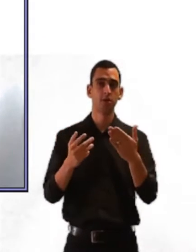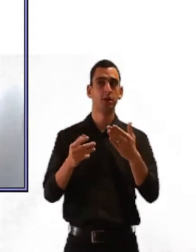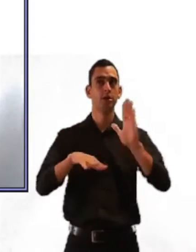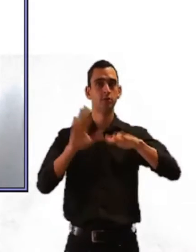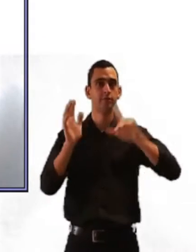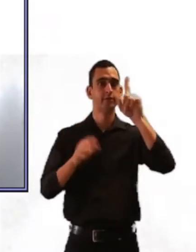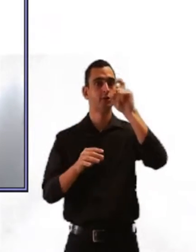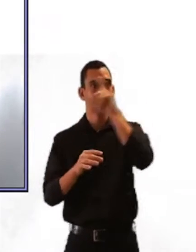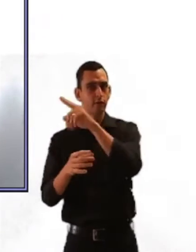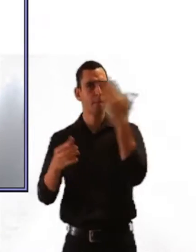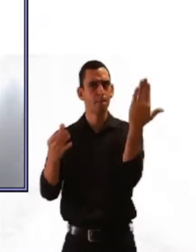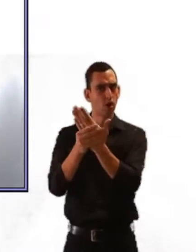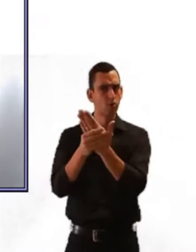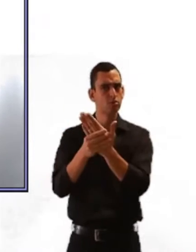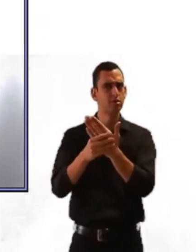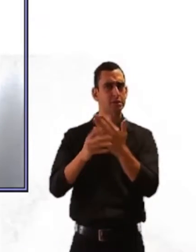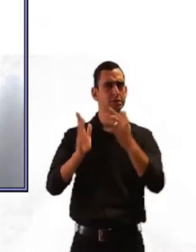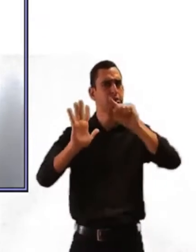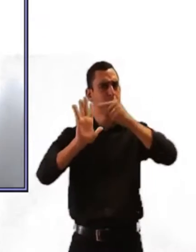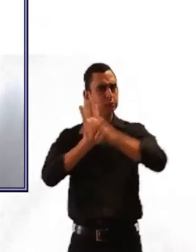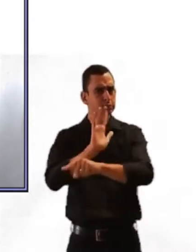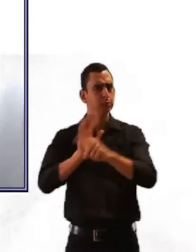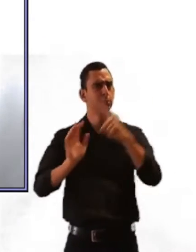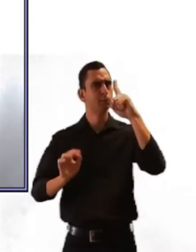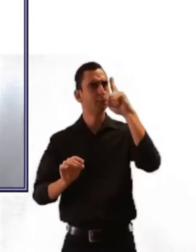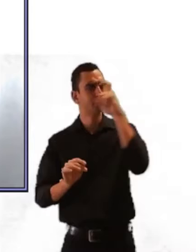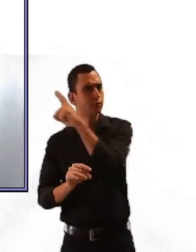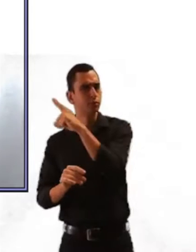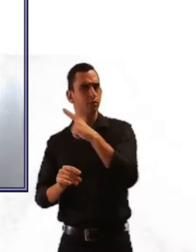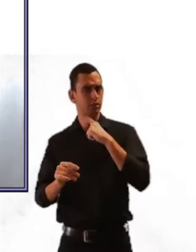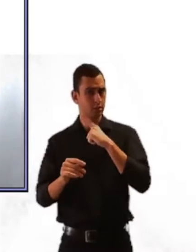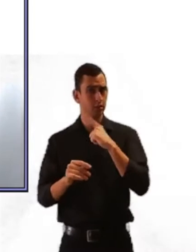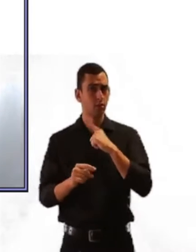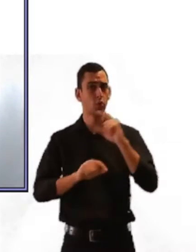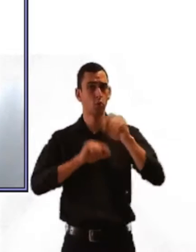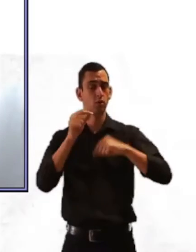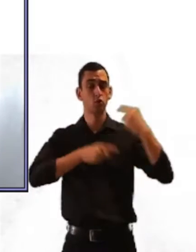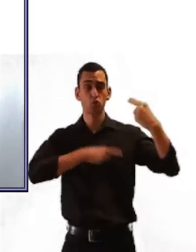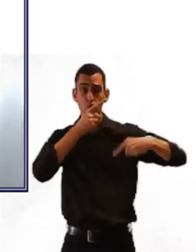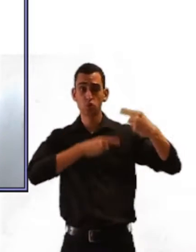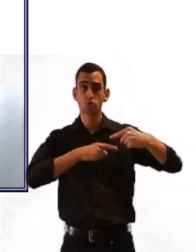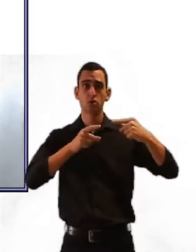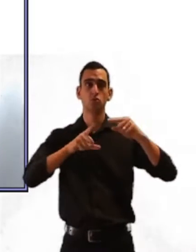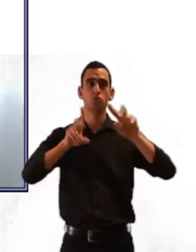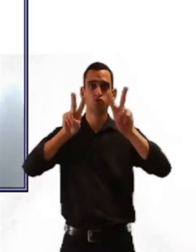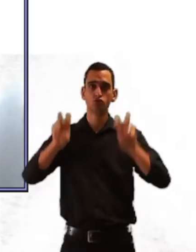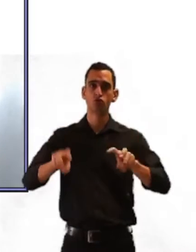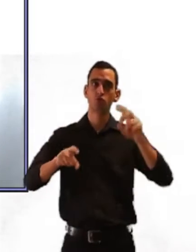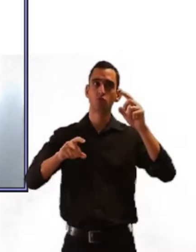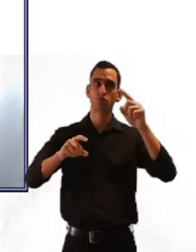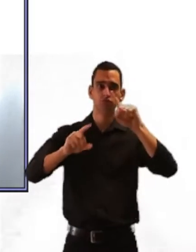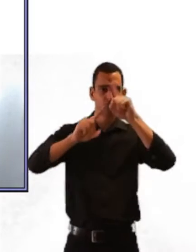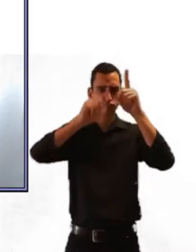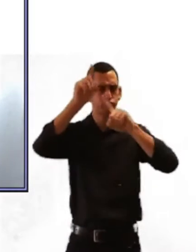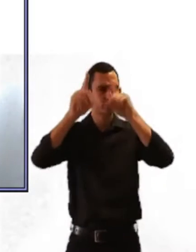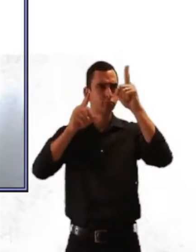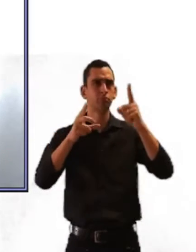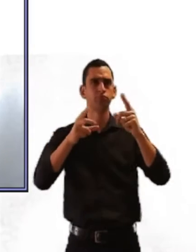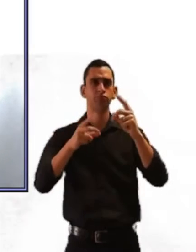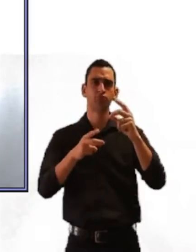difíceis, em que vão adentrar nesse contexto discussões ideológicas,